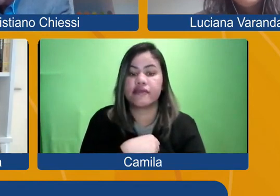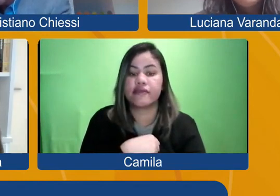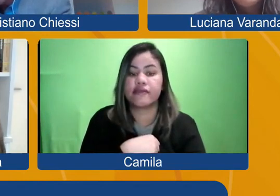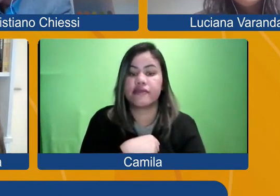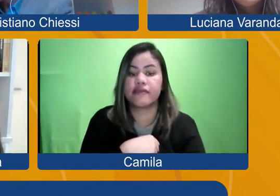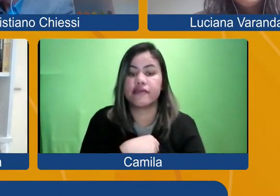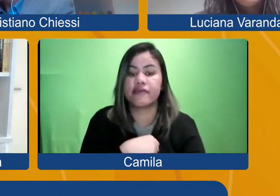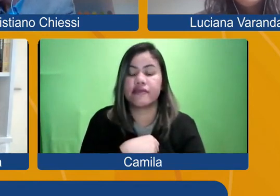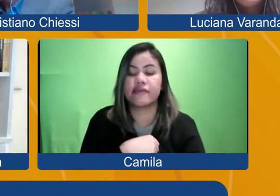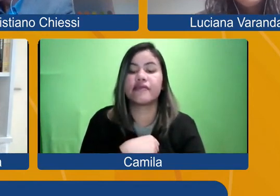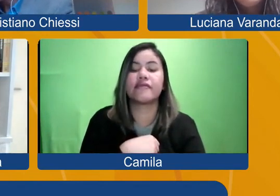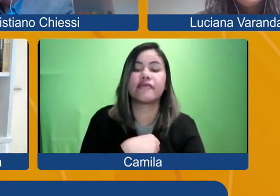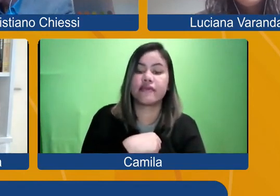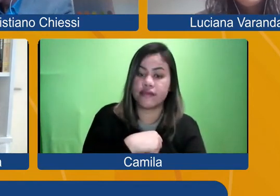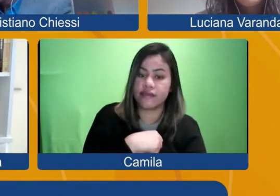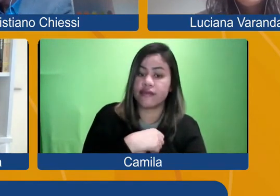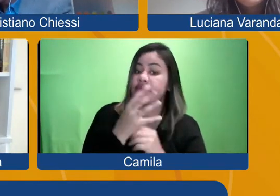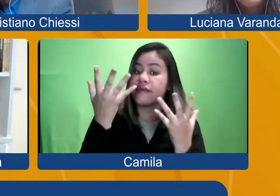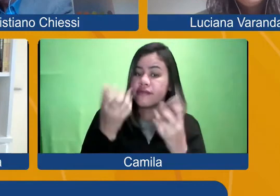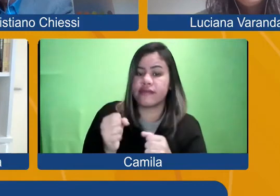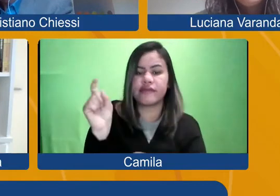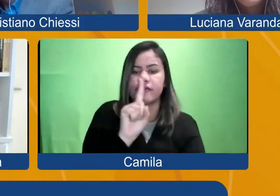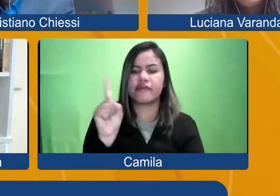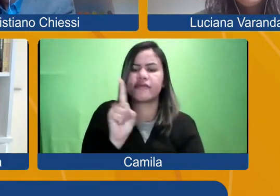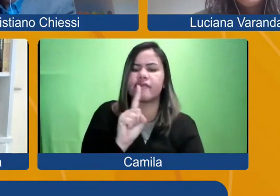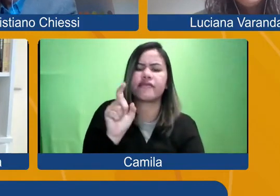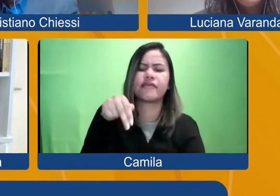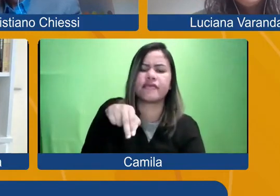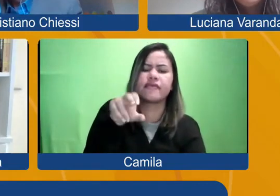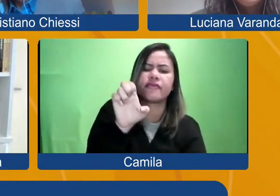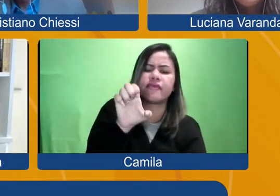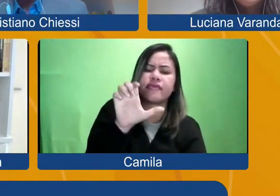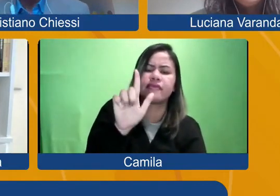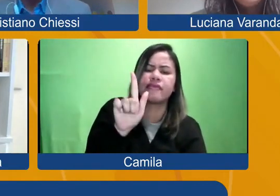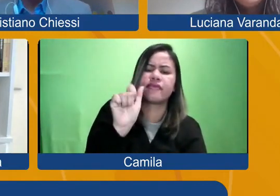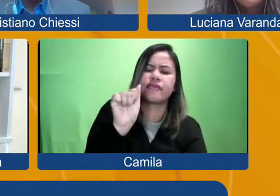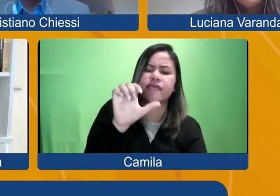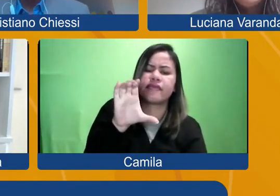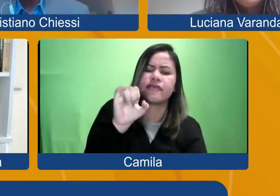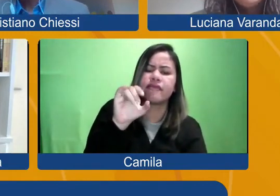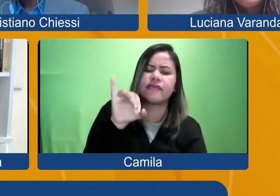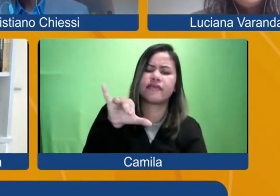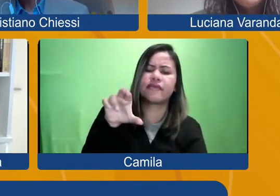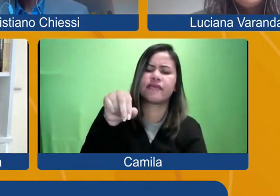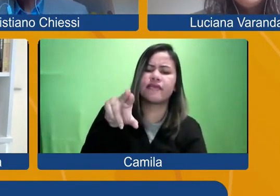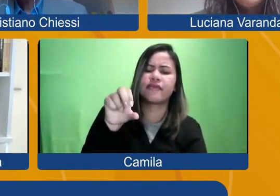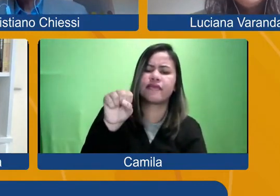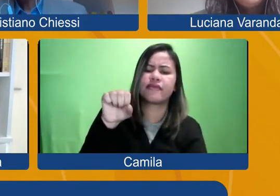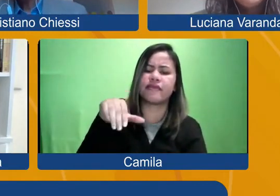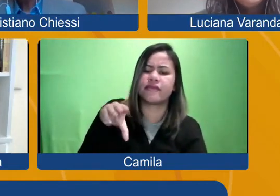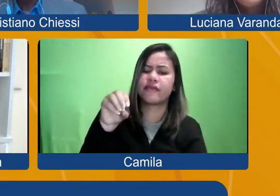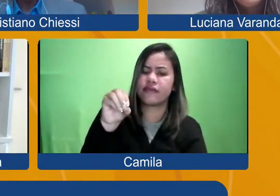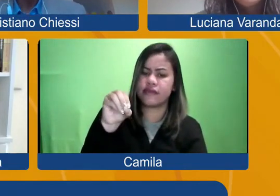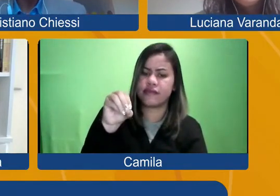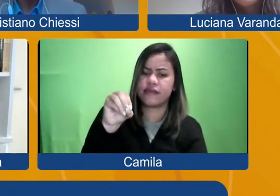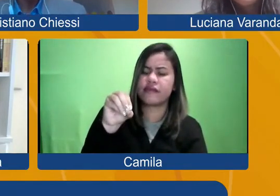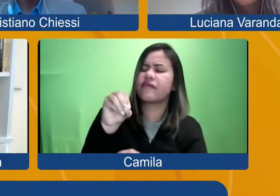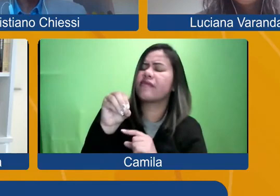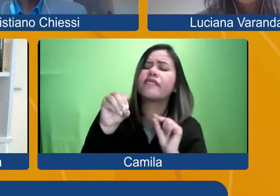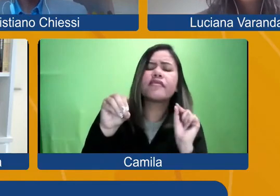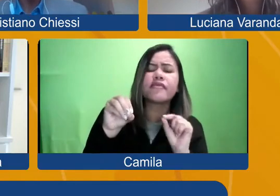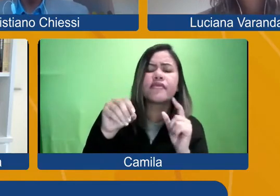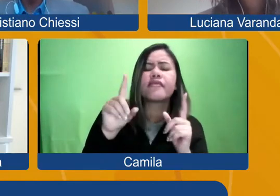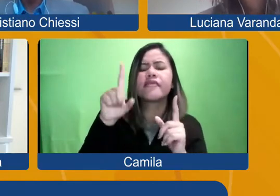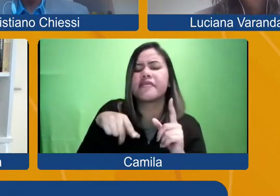Sobre o negacionismo, né? Pois assim, é um mal, né, da atualidade, essa questão